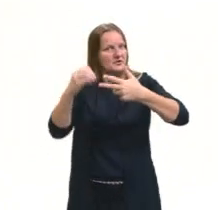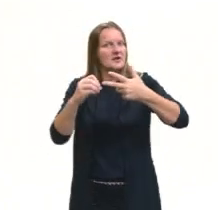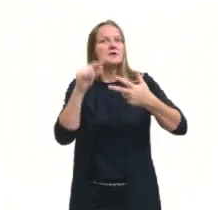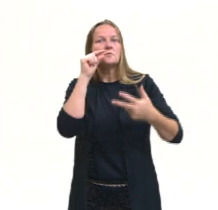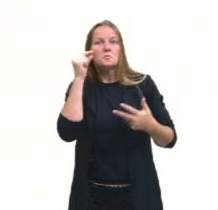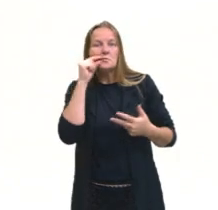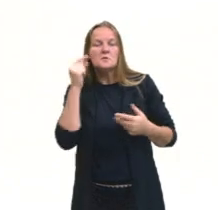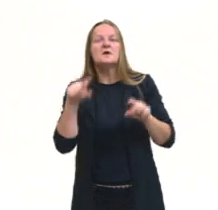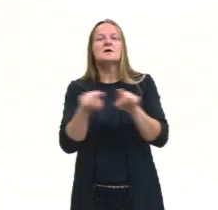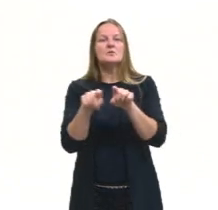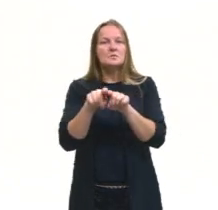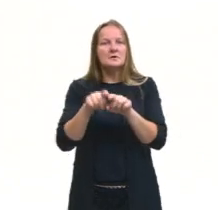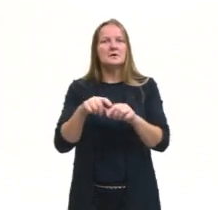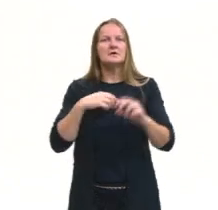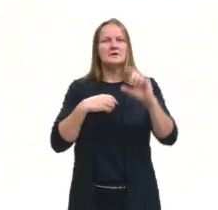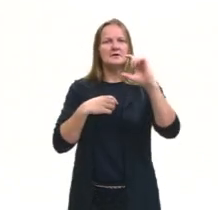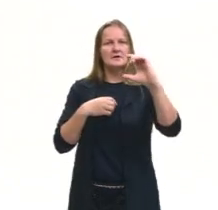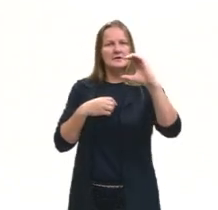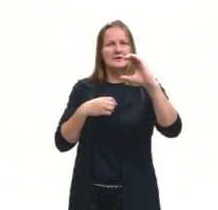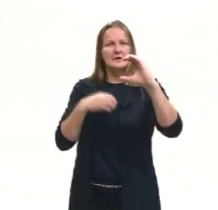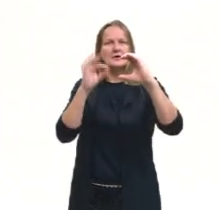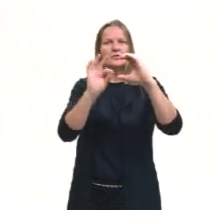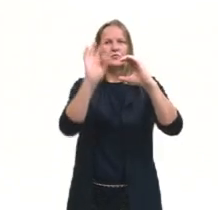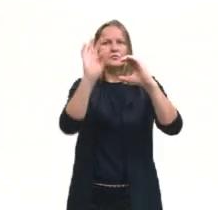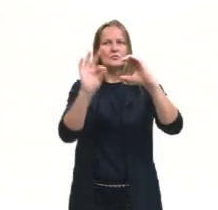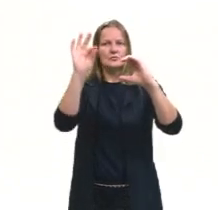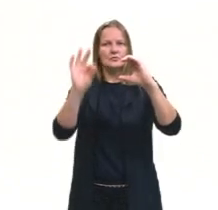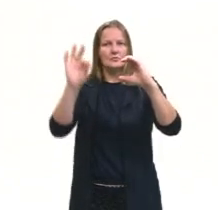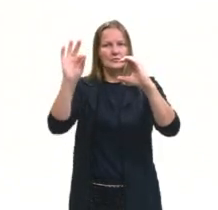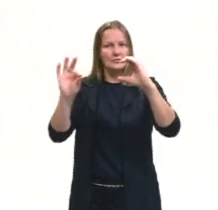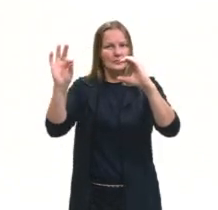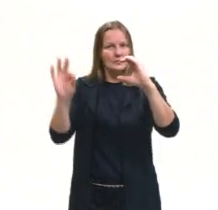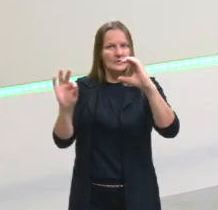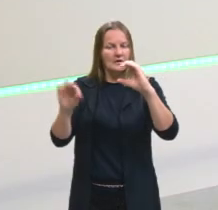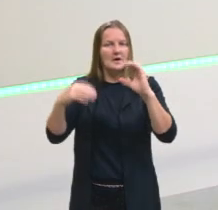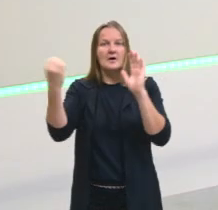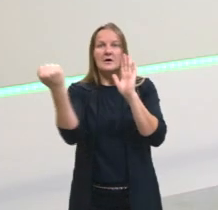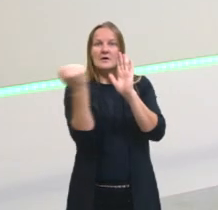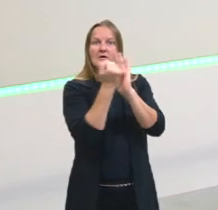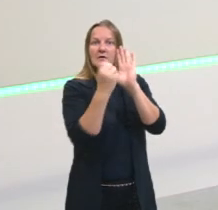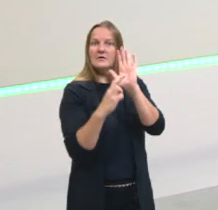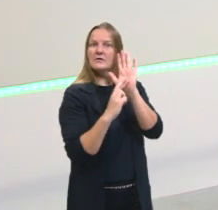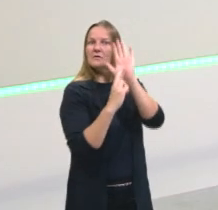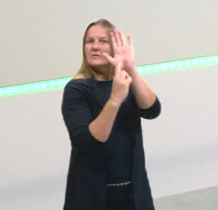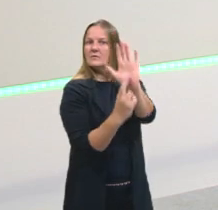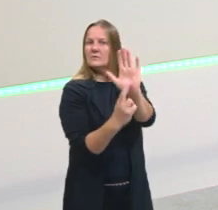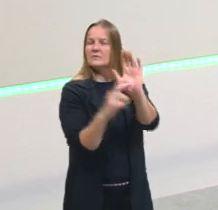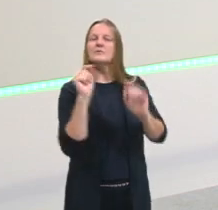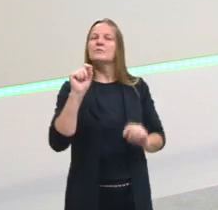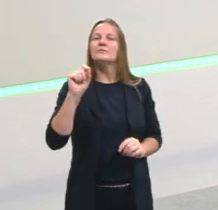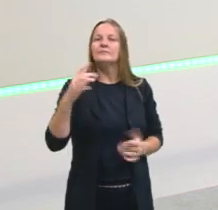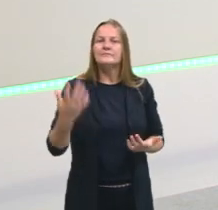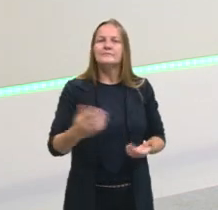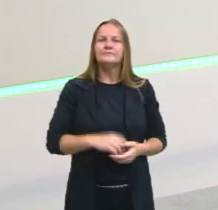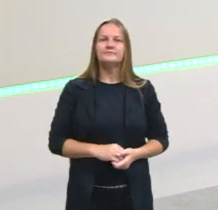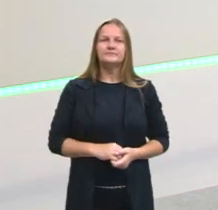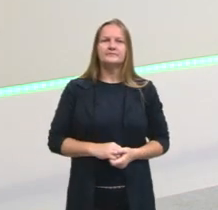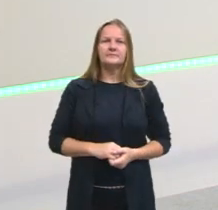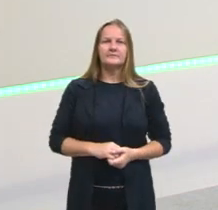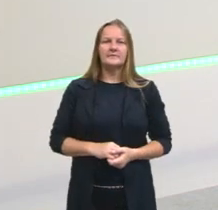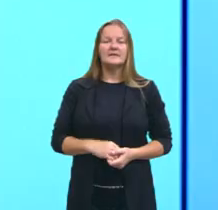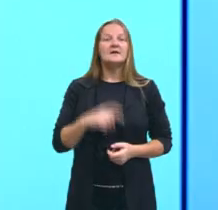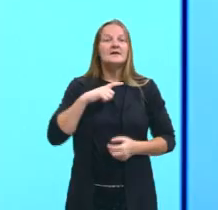e ciclado hidrograma ele vai ele vai representar o que ele vai representar